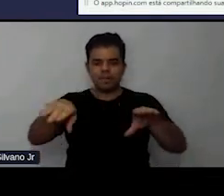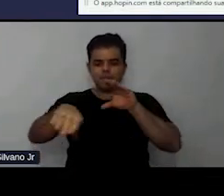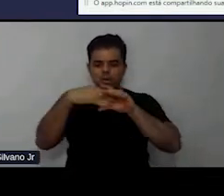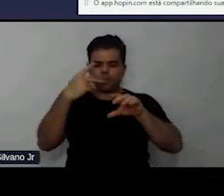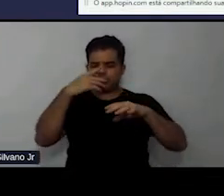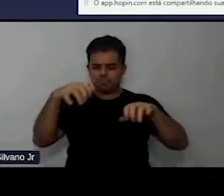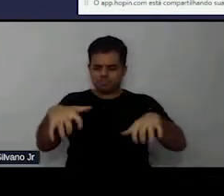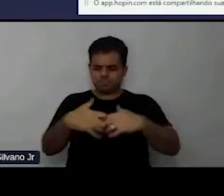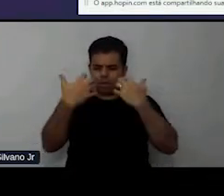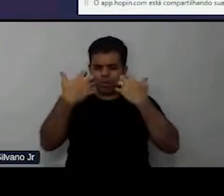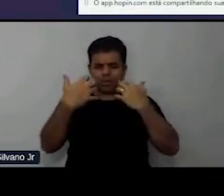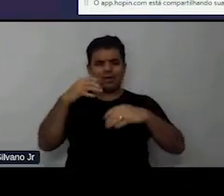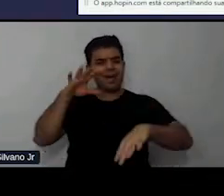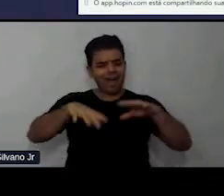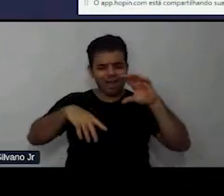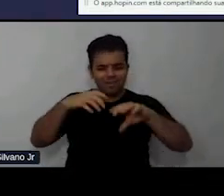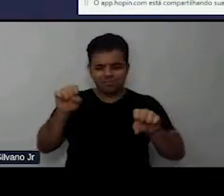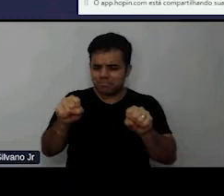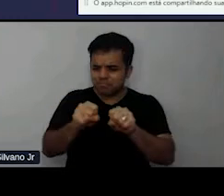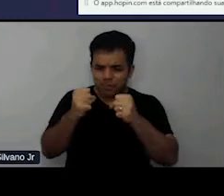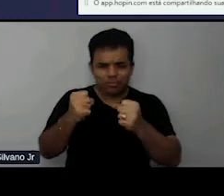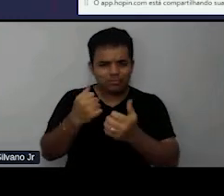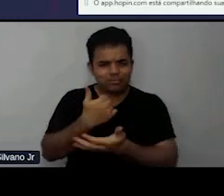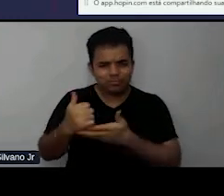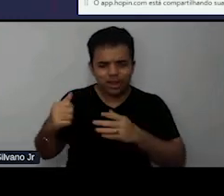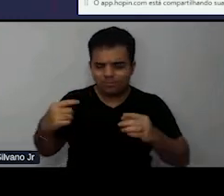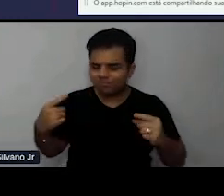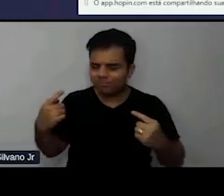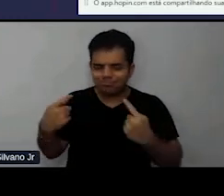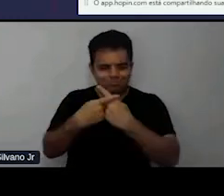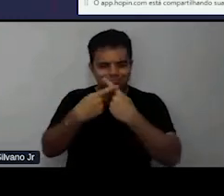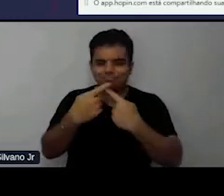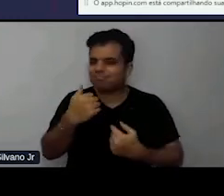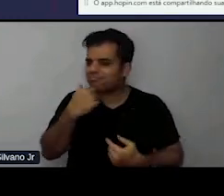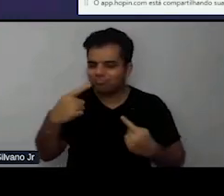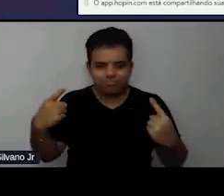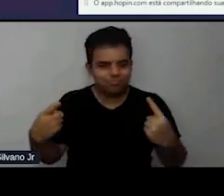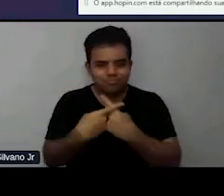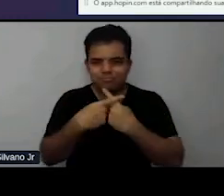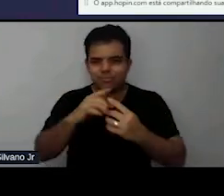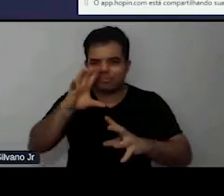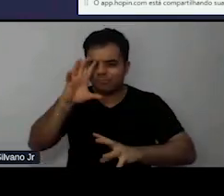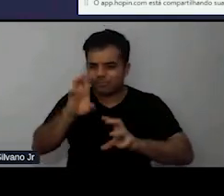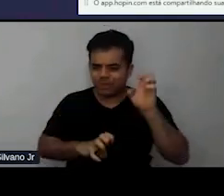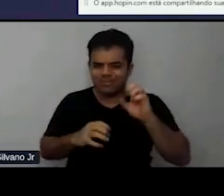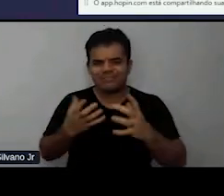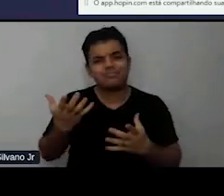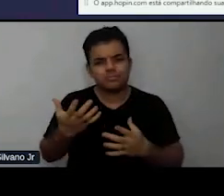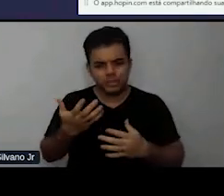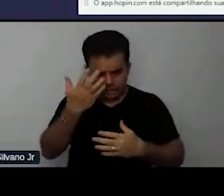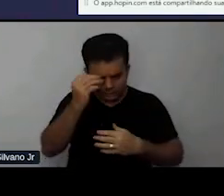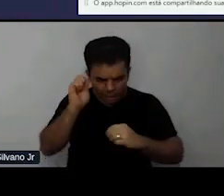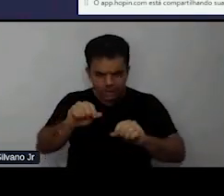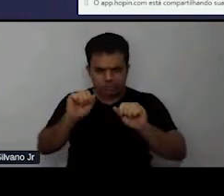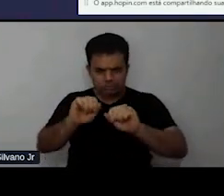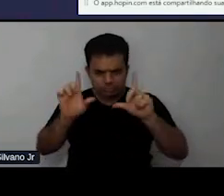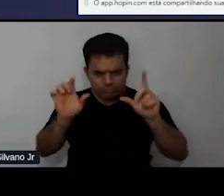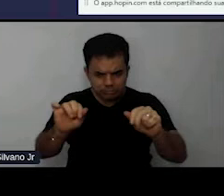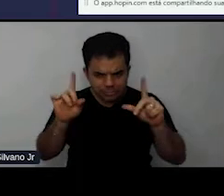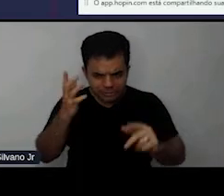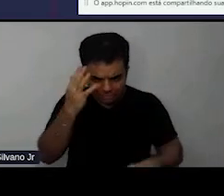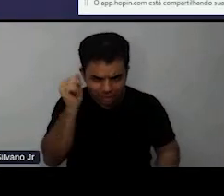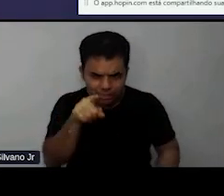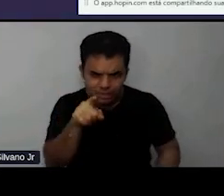um artigo normalmente e essa imagem quebrasse. Você saberia o que teria nessa imagem? Provavelmente